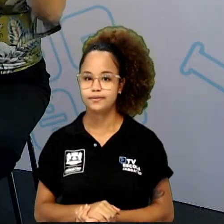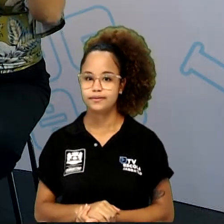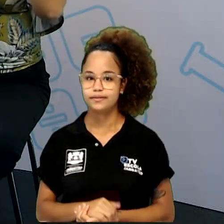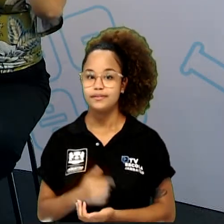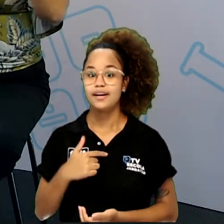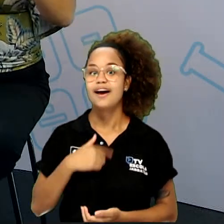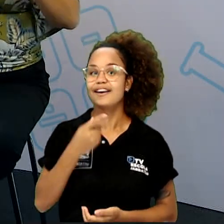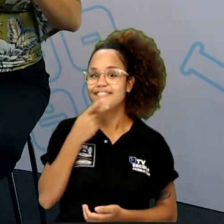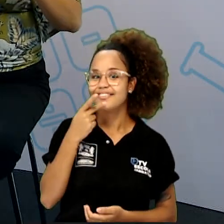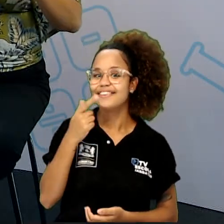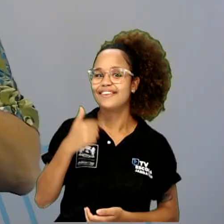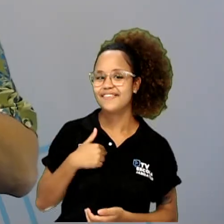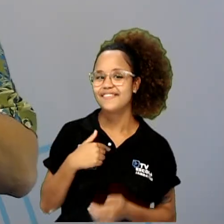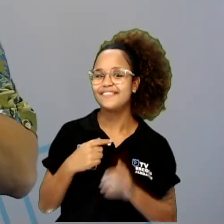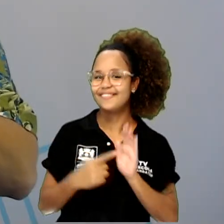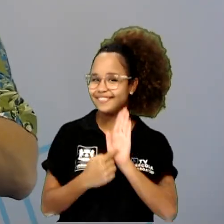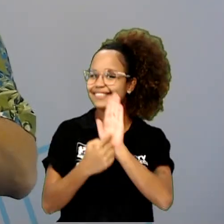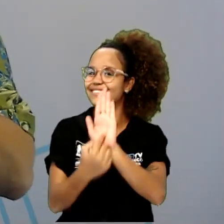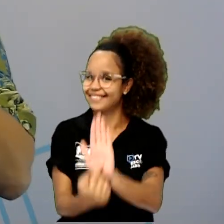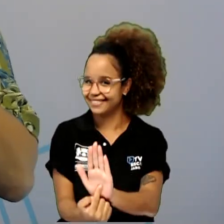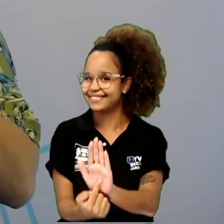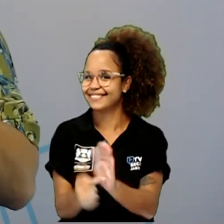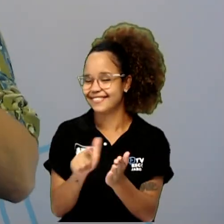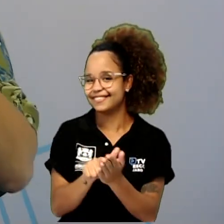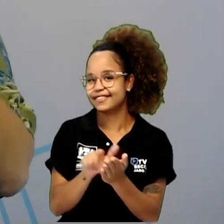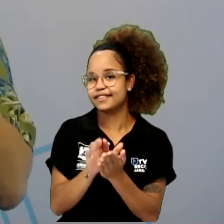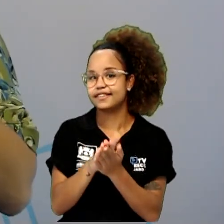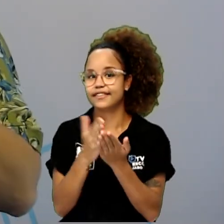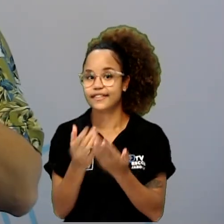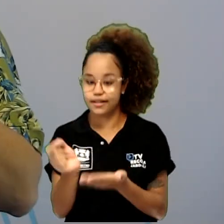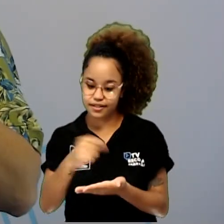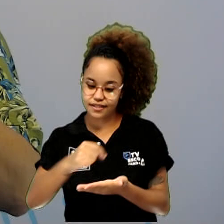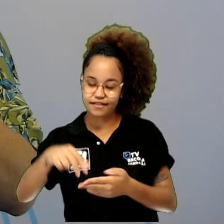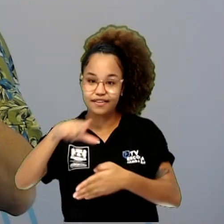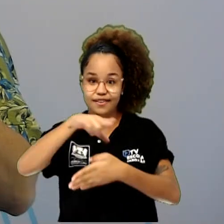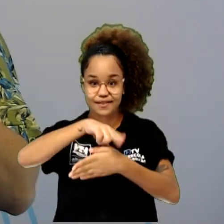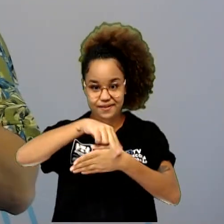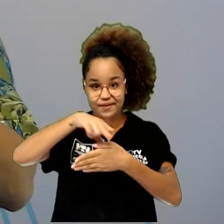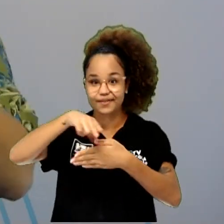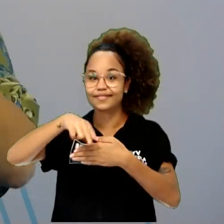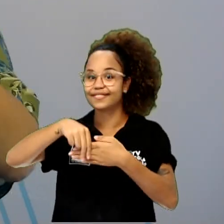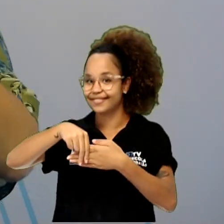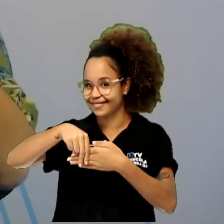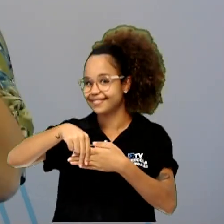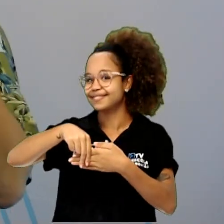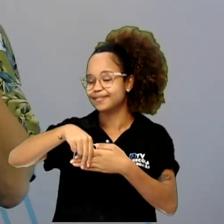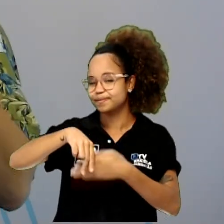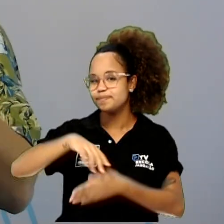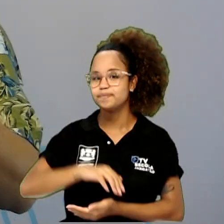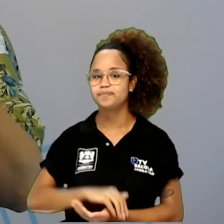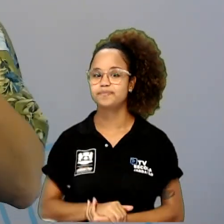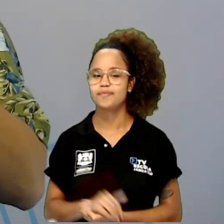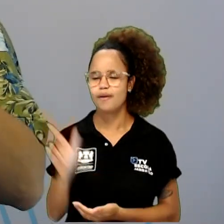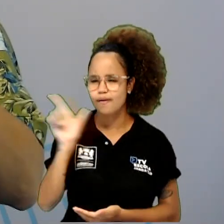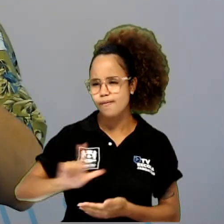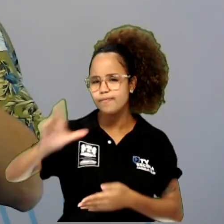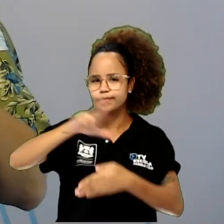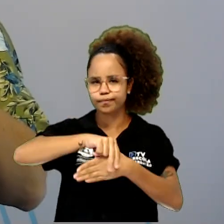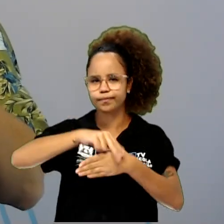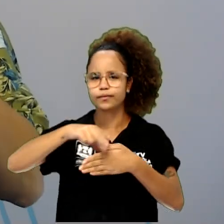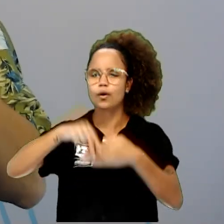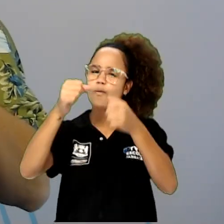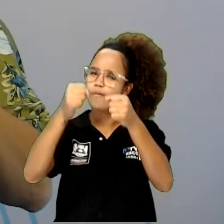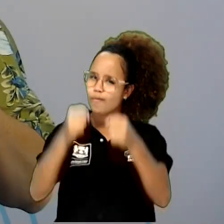tive a honra de escrever a apresentação desse livro. E ele está escrito em cordel, minha gente. Então, a literatura de cordel, ela pode também